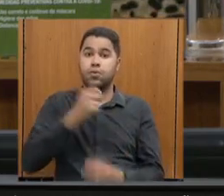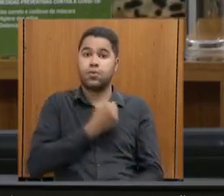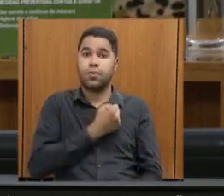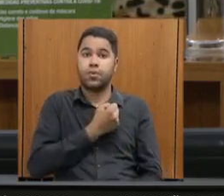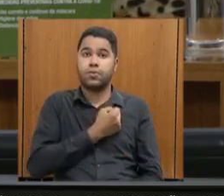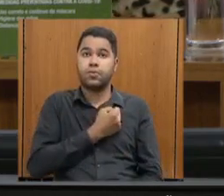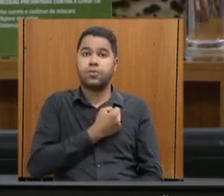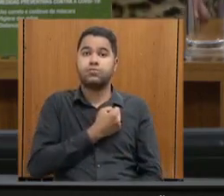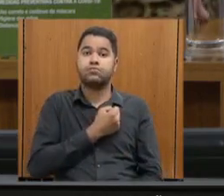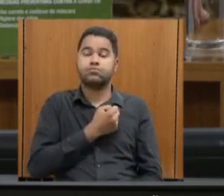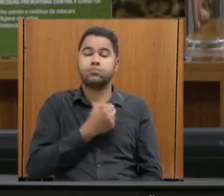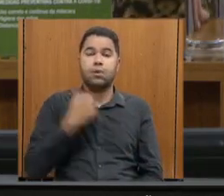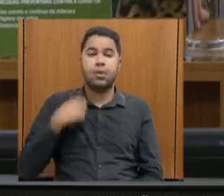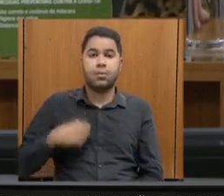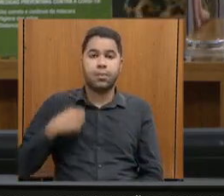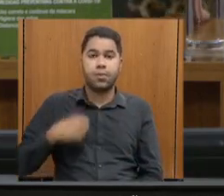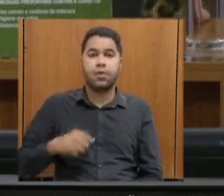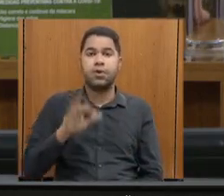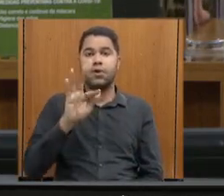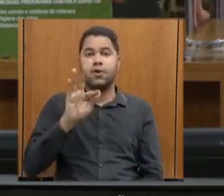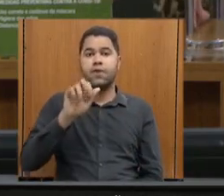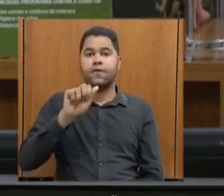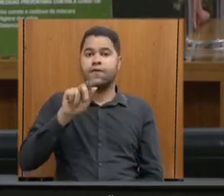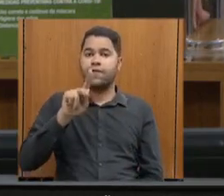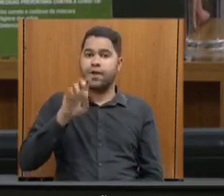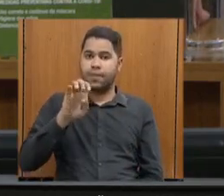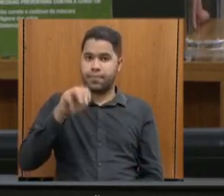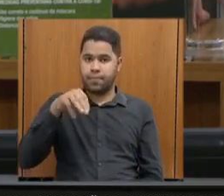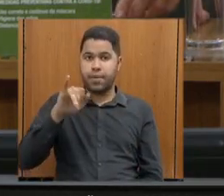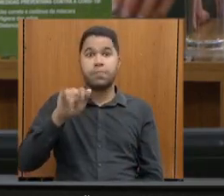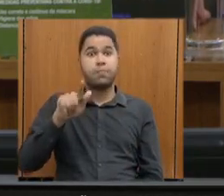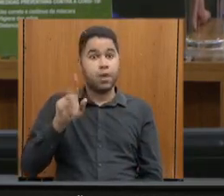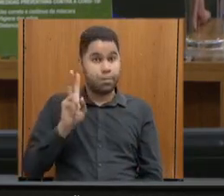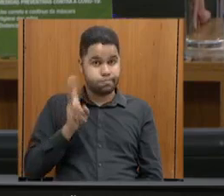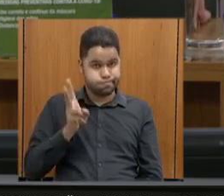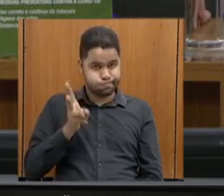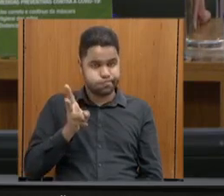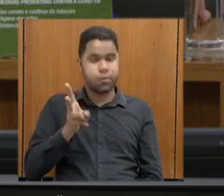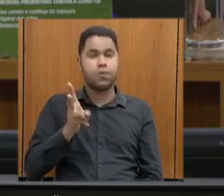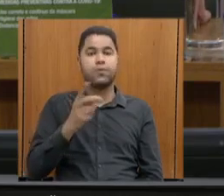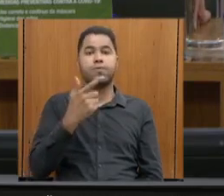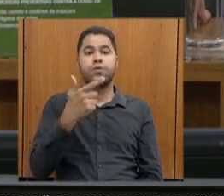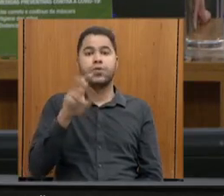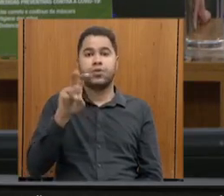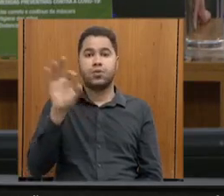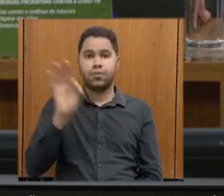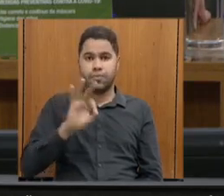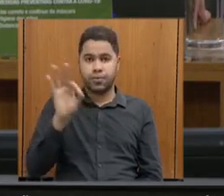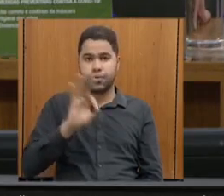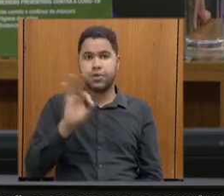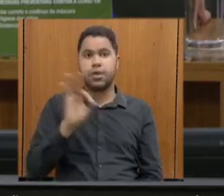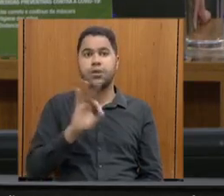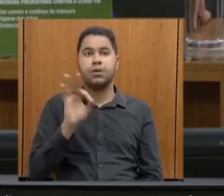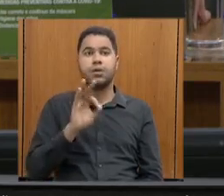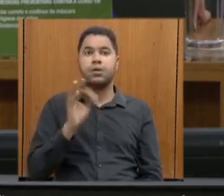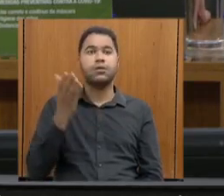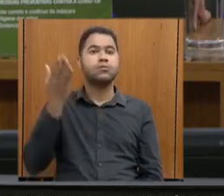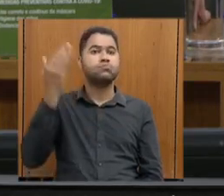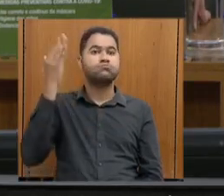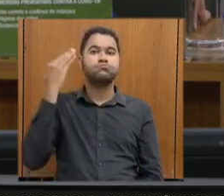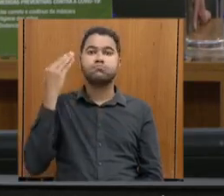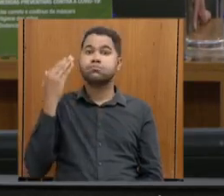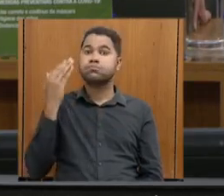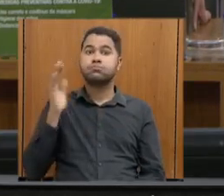né geridas pela fapemig mantidas pela fapemig em 25 porcento algo que não